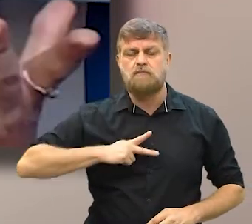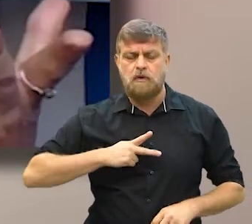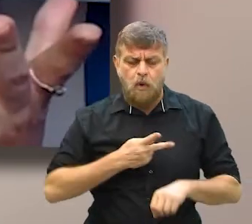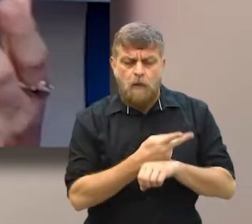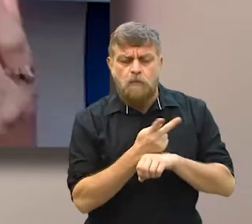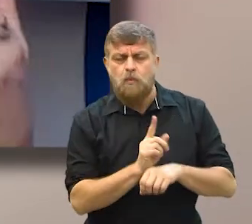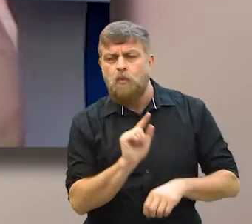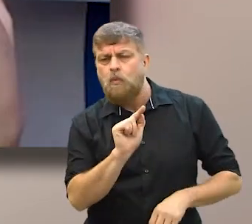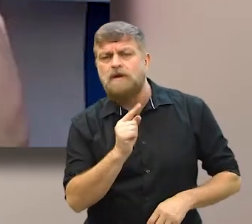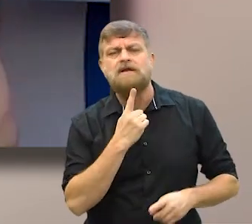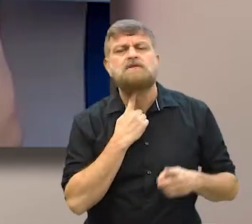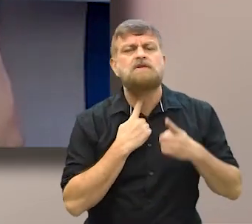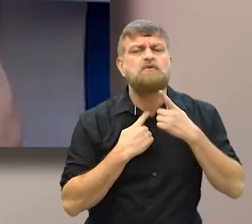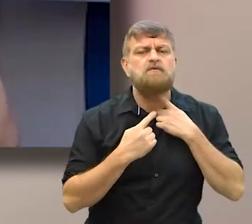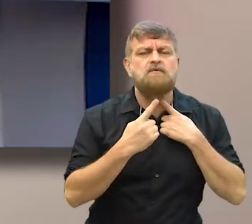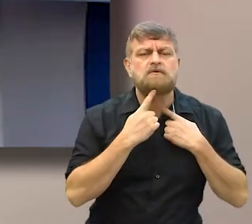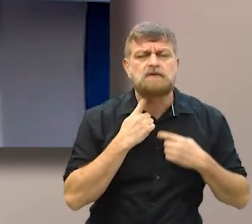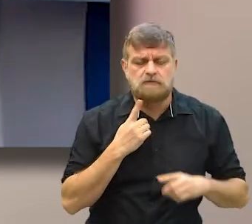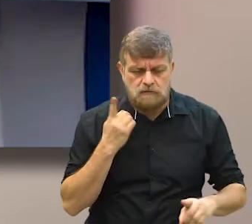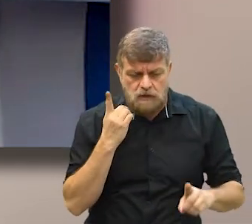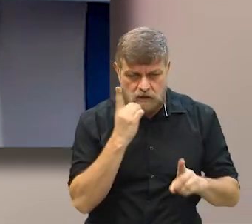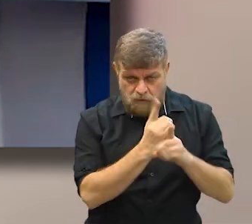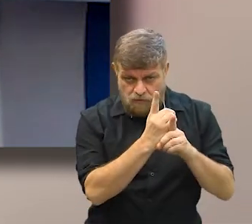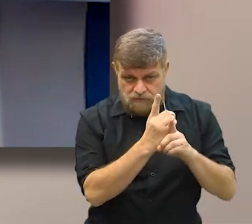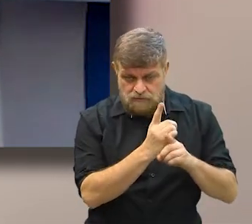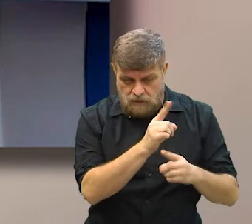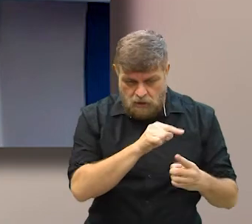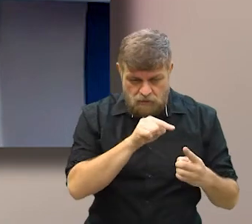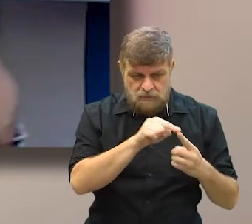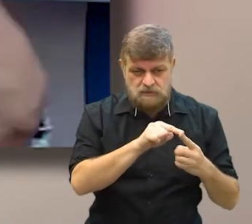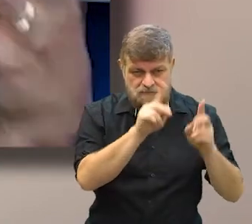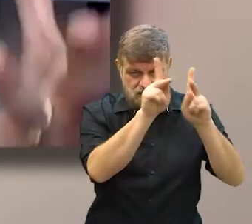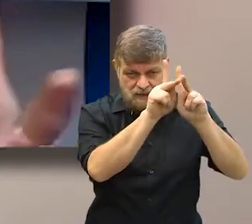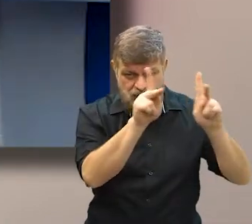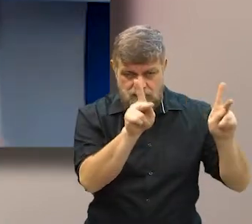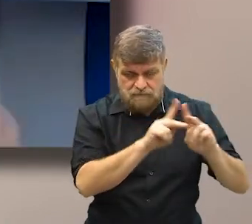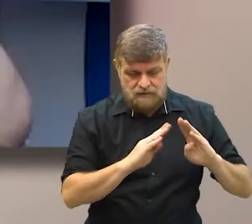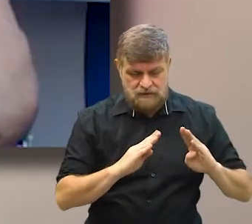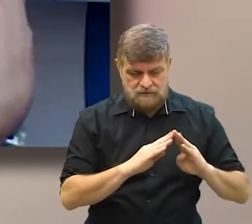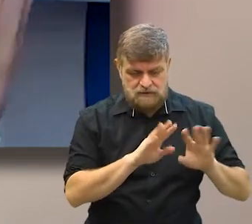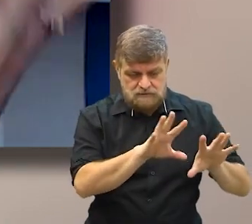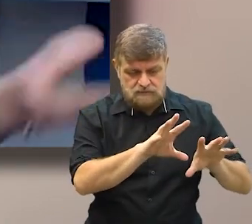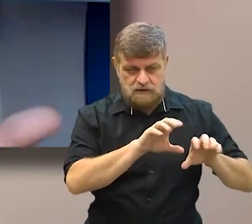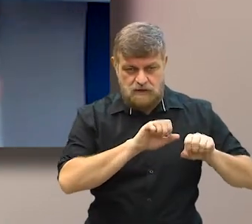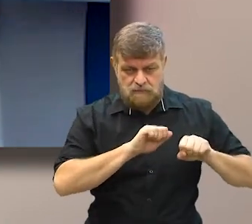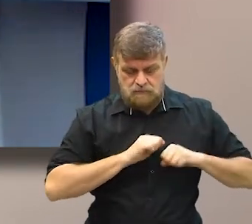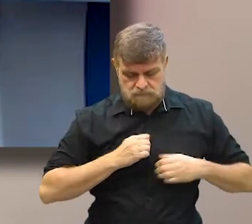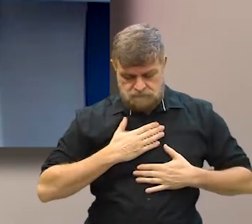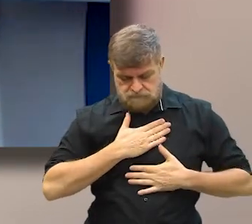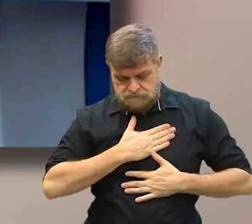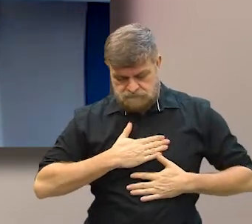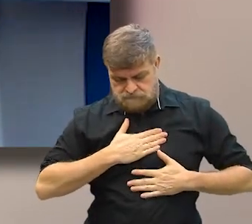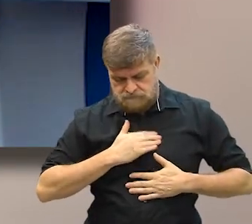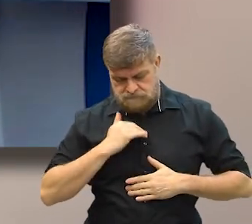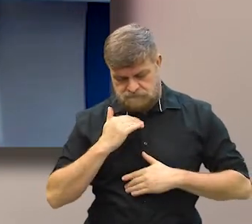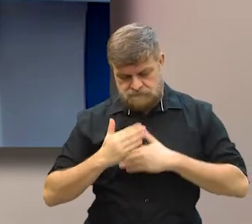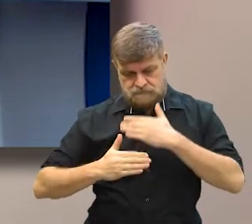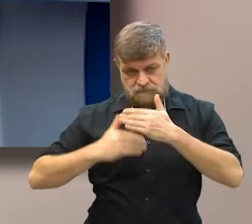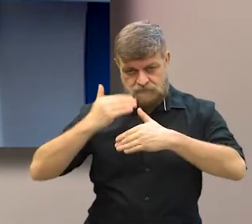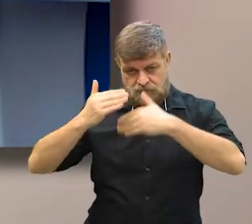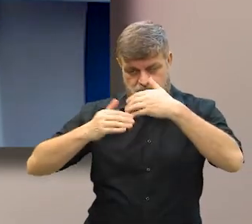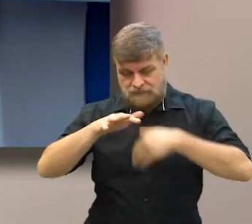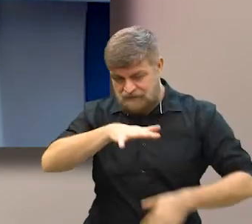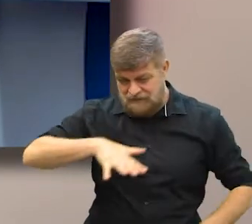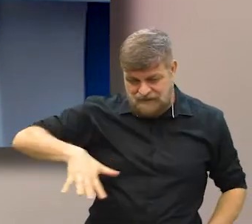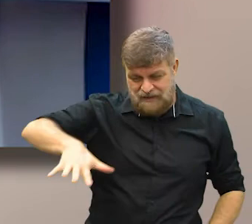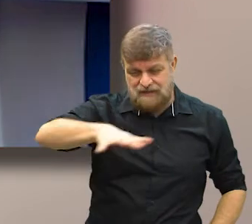se busca para alcançar o objetivo de ter paz dentro de casa, de ter bem-estar, prosperidade em todas